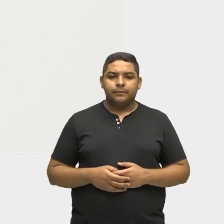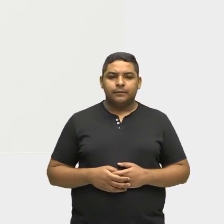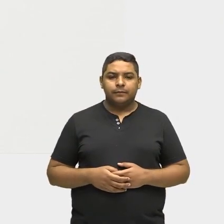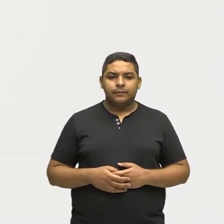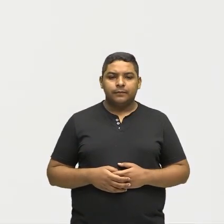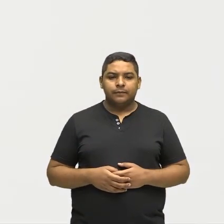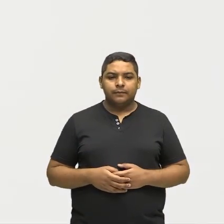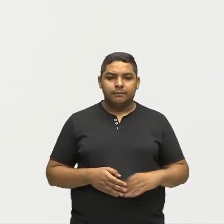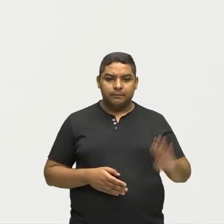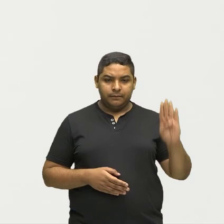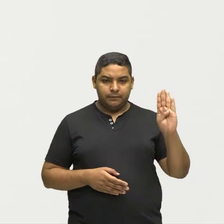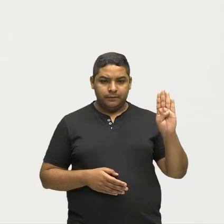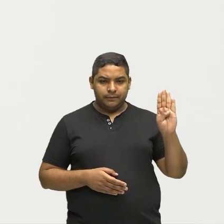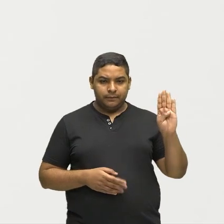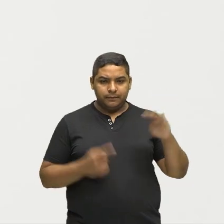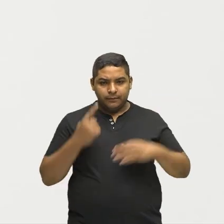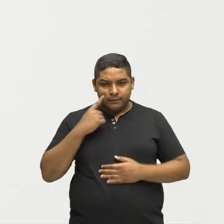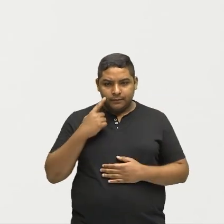letter B.